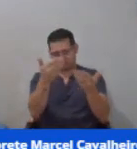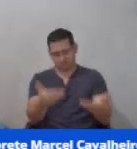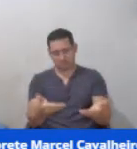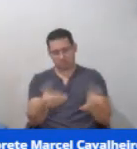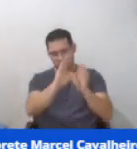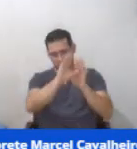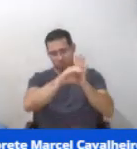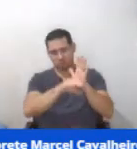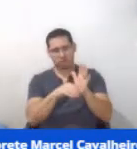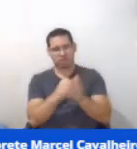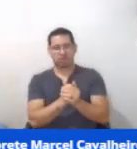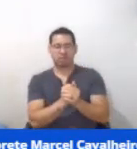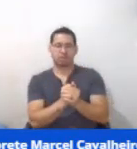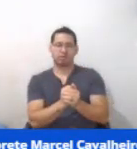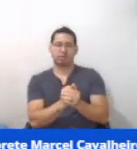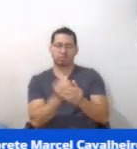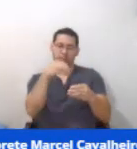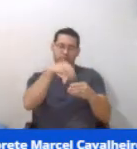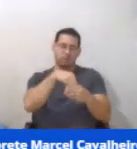no conceito escola, né?